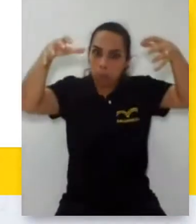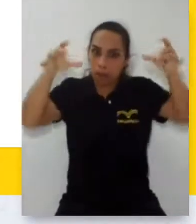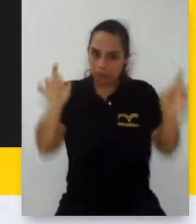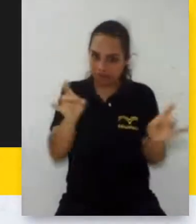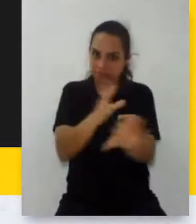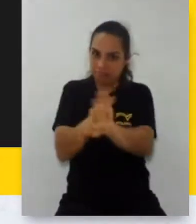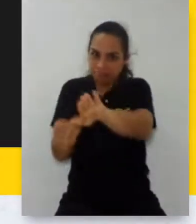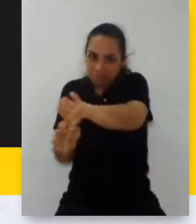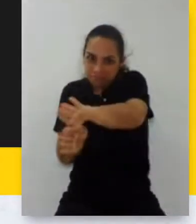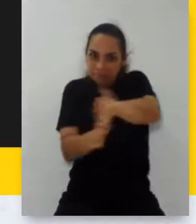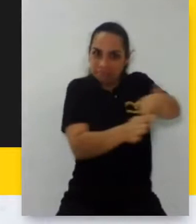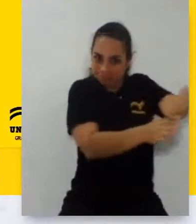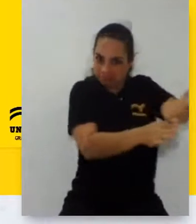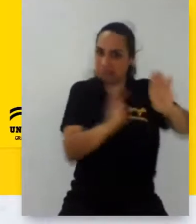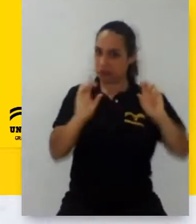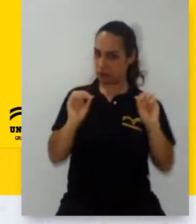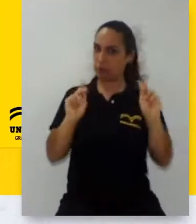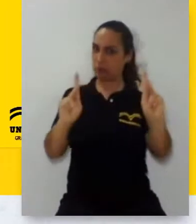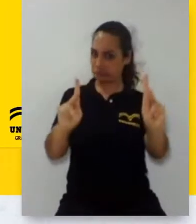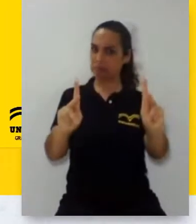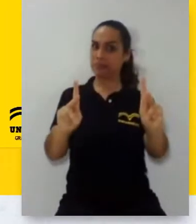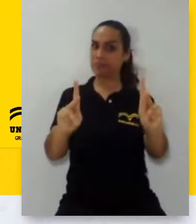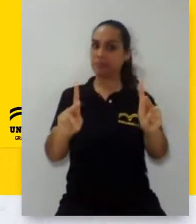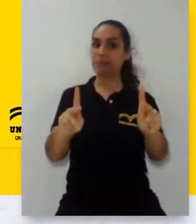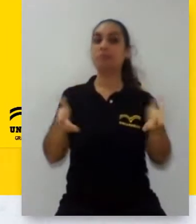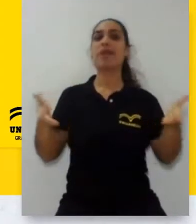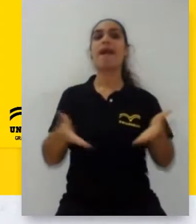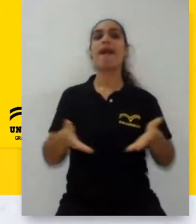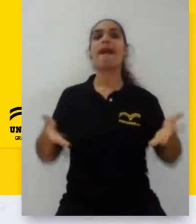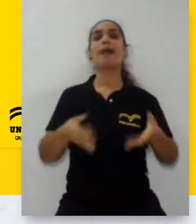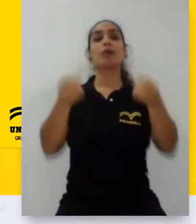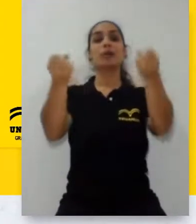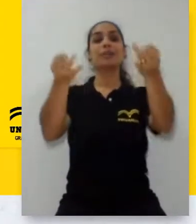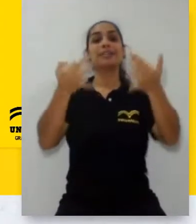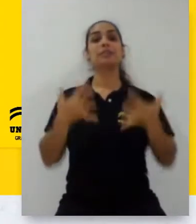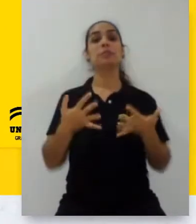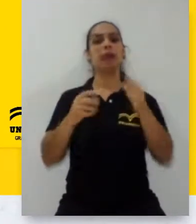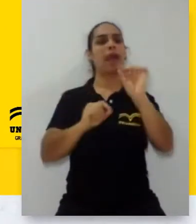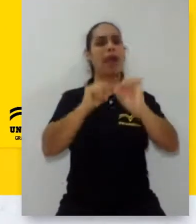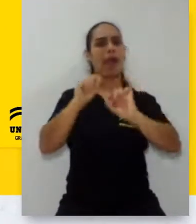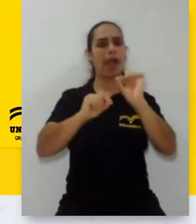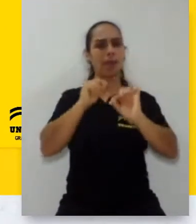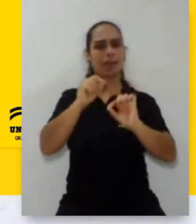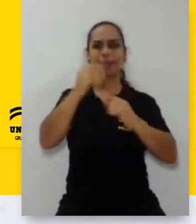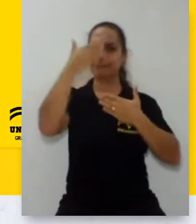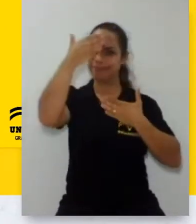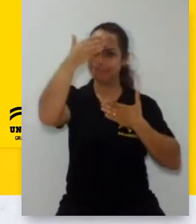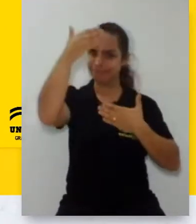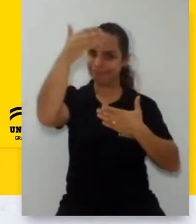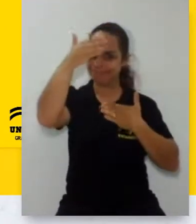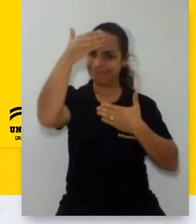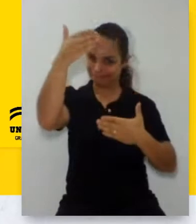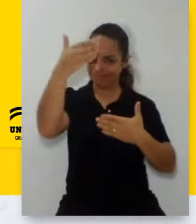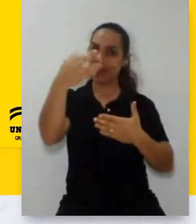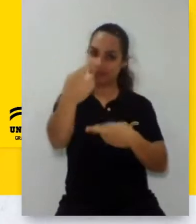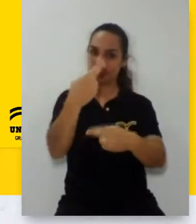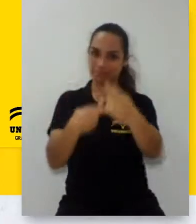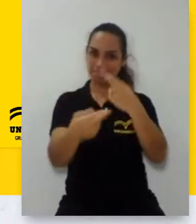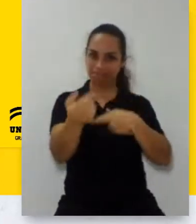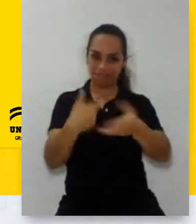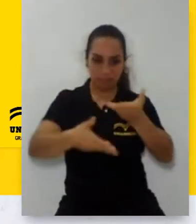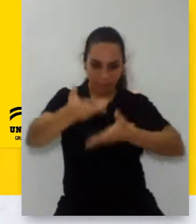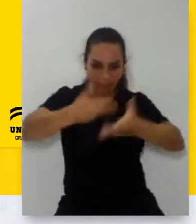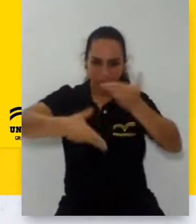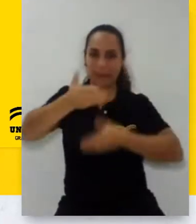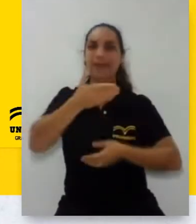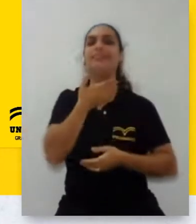O que eu quero trazer para vocês? Pessoal, agradeço a participação do chat, por favor, continue aí interagindo e nós vamos, na medida possível,